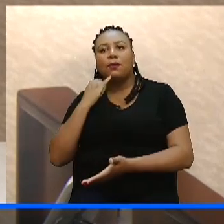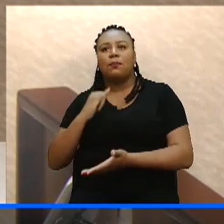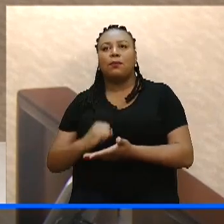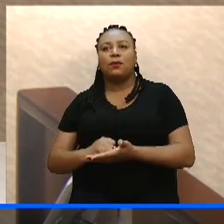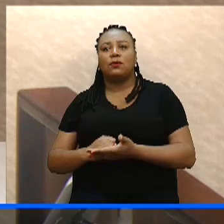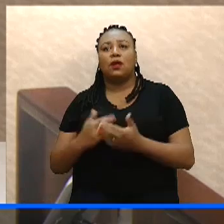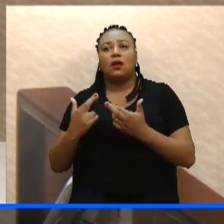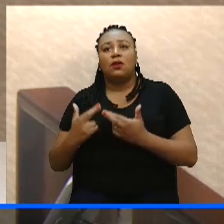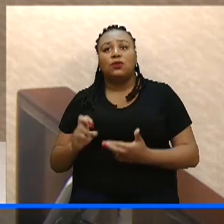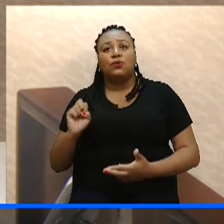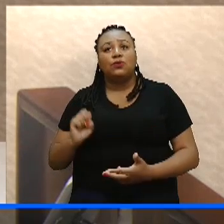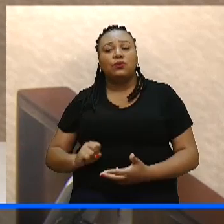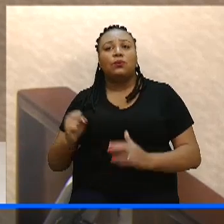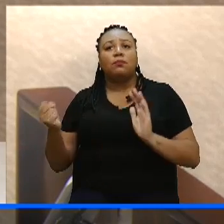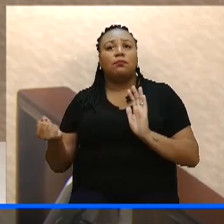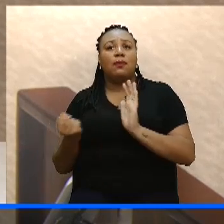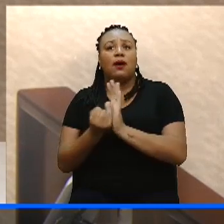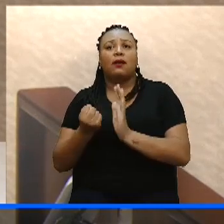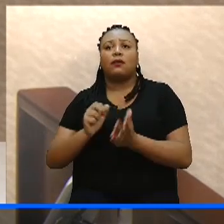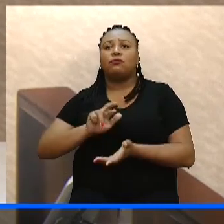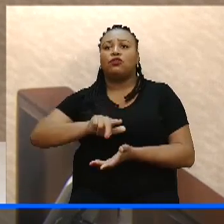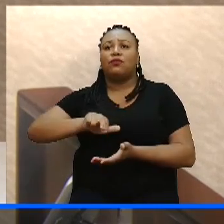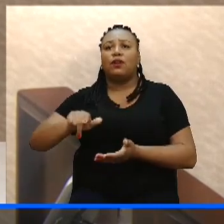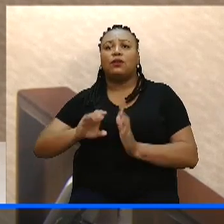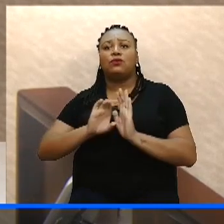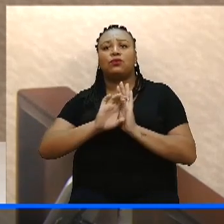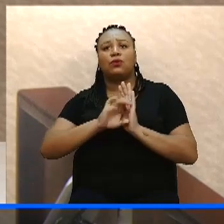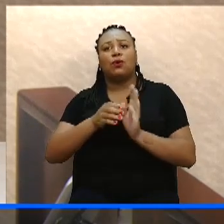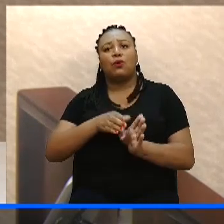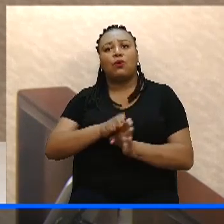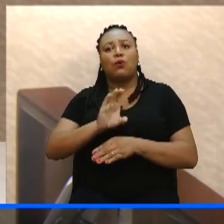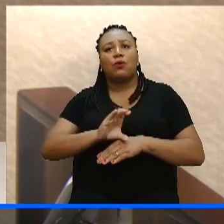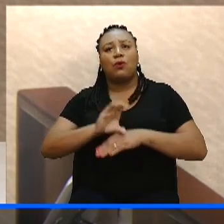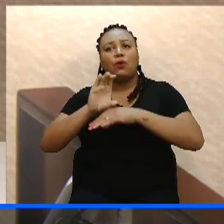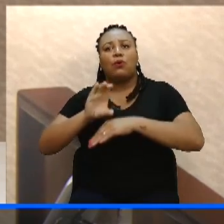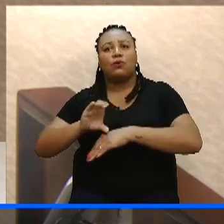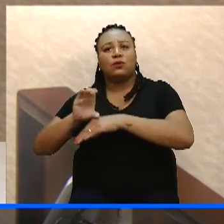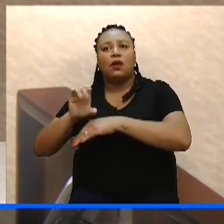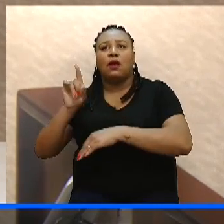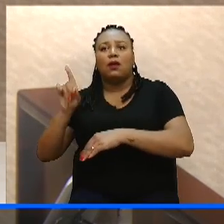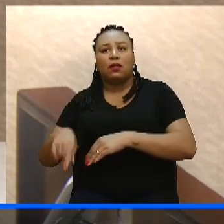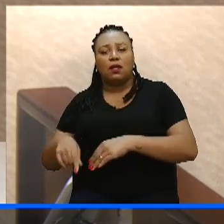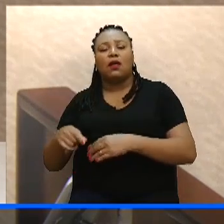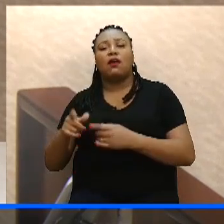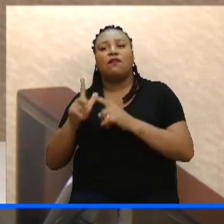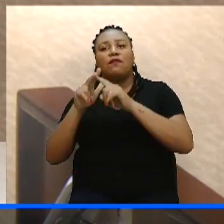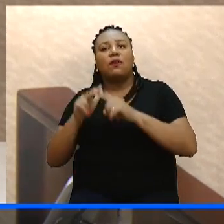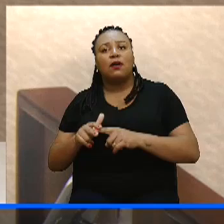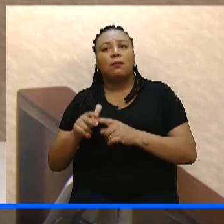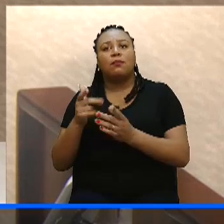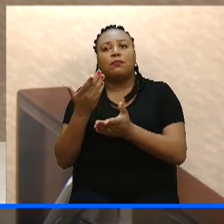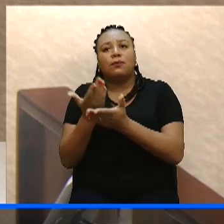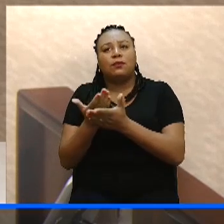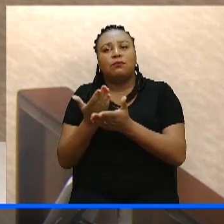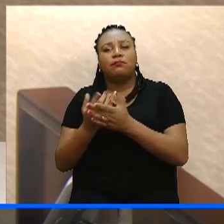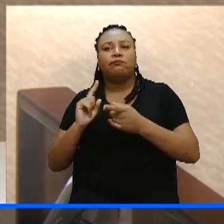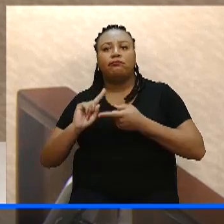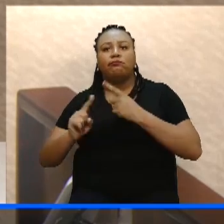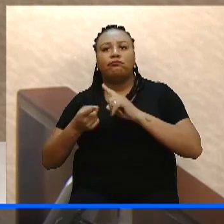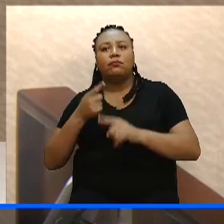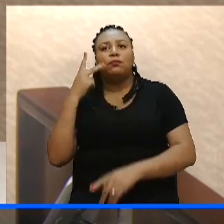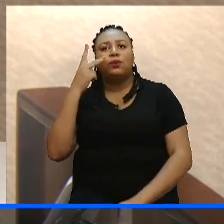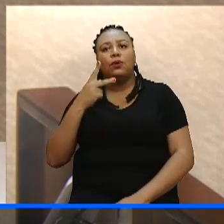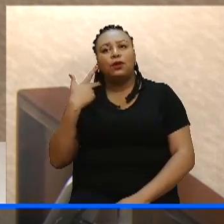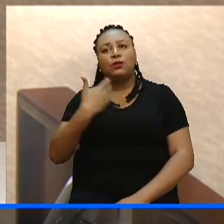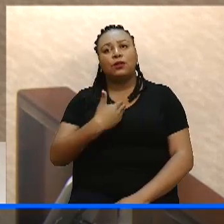zona sul carrega em si diversos conselhos que são ferramentas de estudo e de alinhamento de políticas